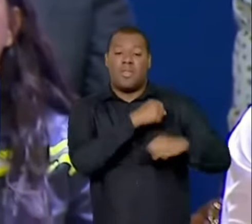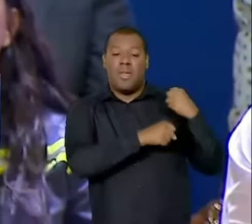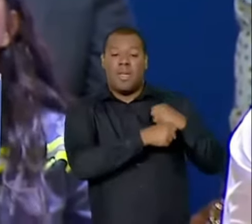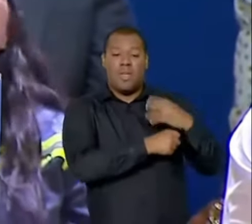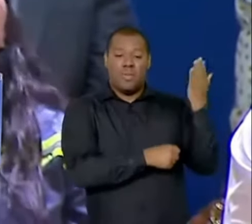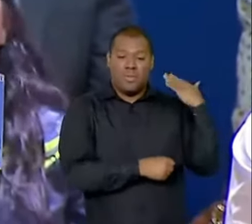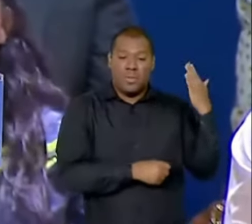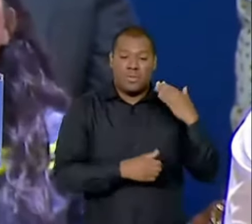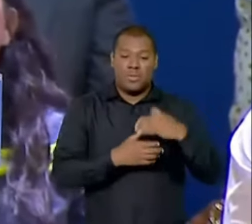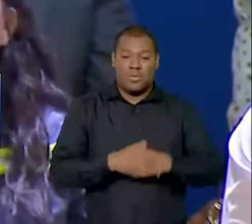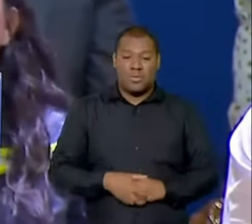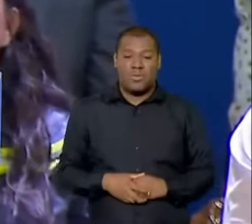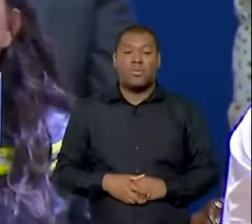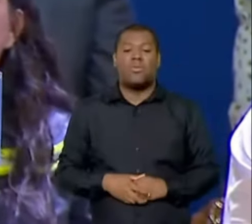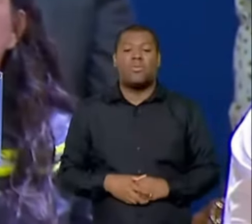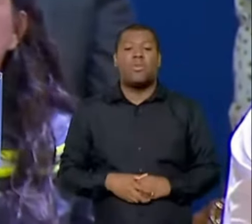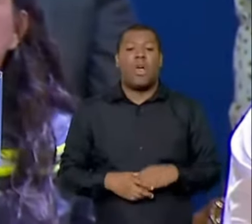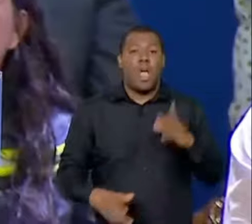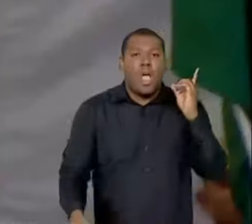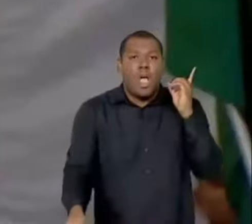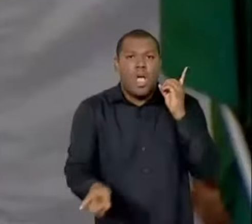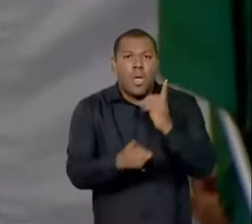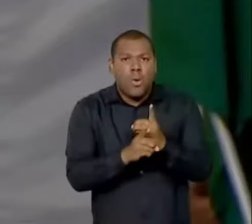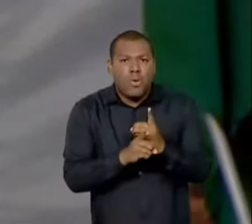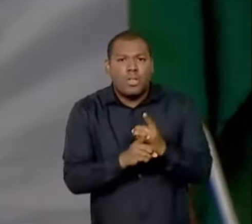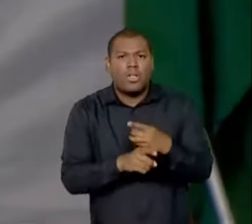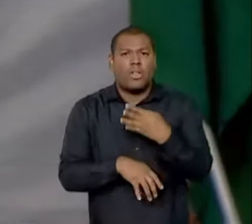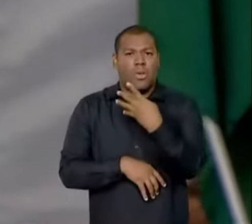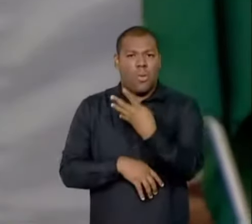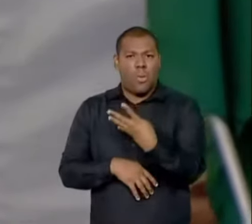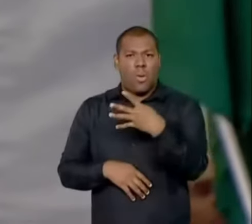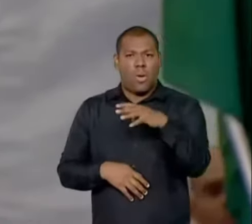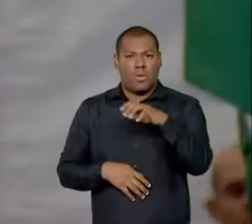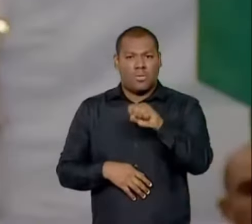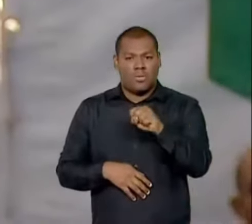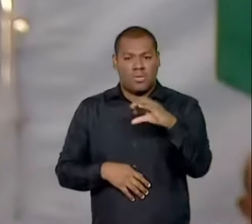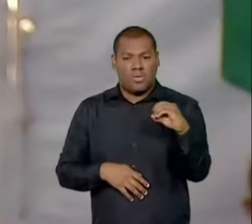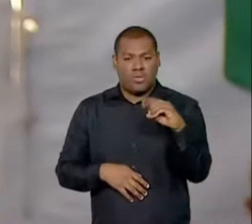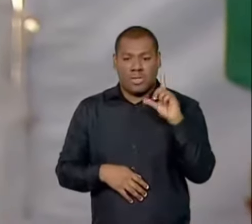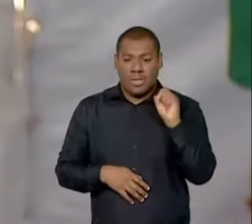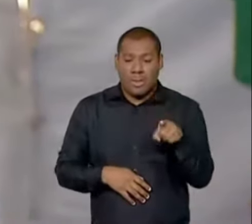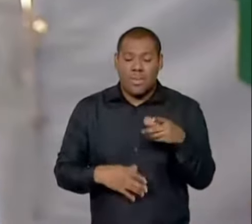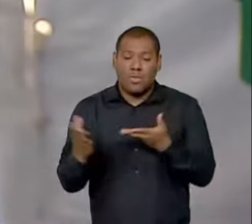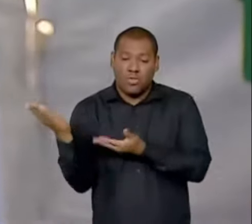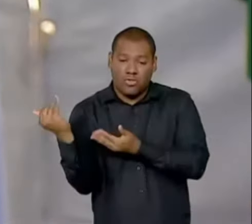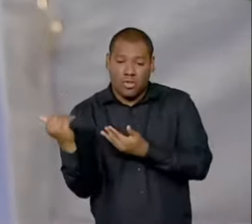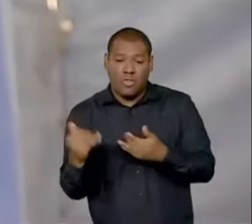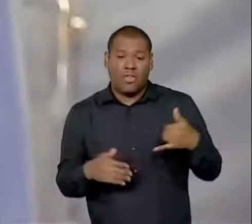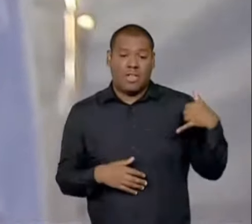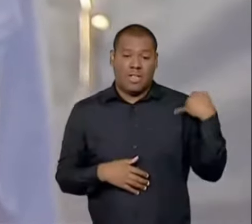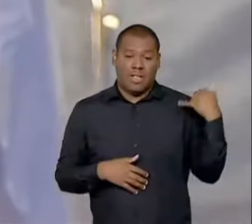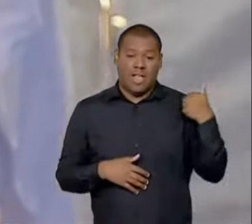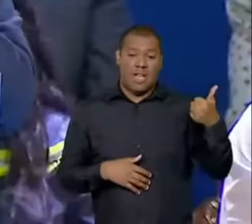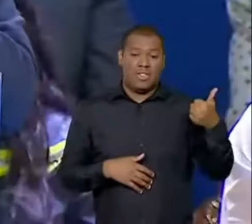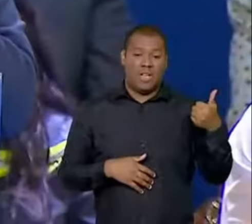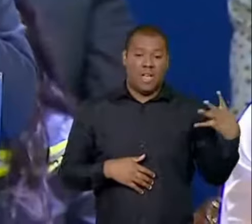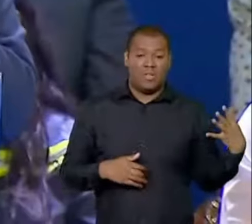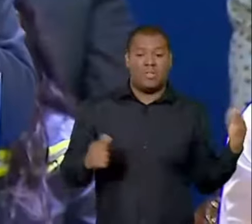passado que aproximadamente 480 mil jovens, 14, 15, 16